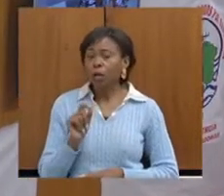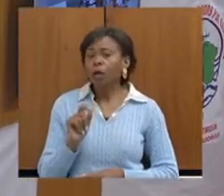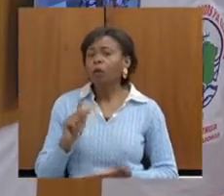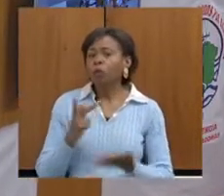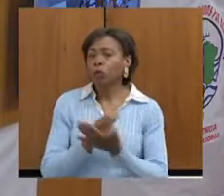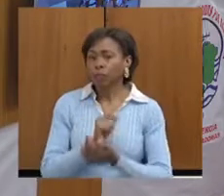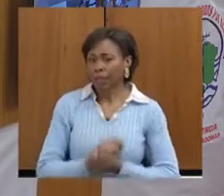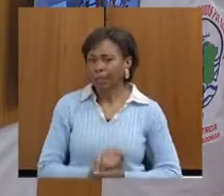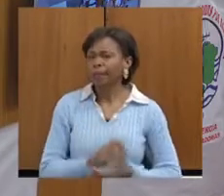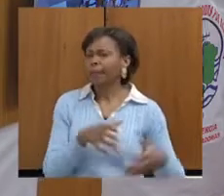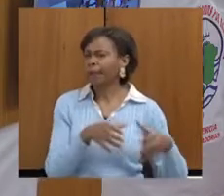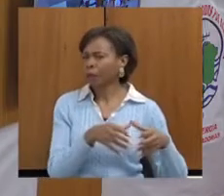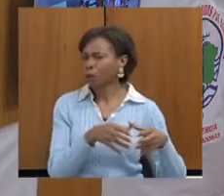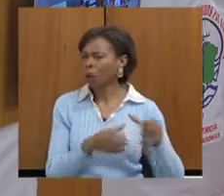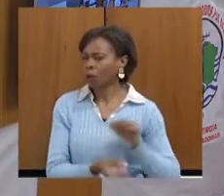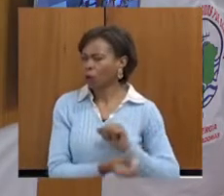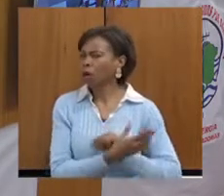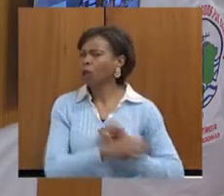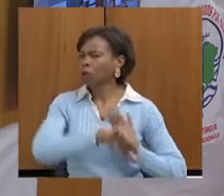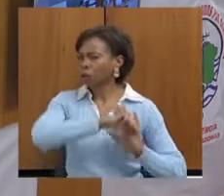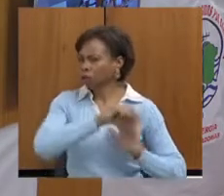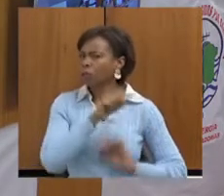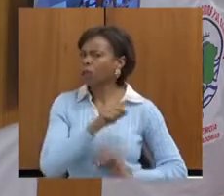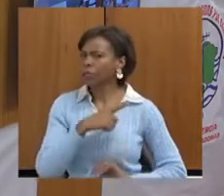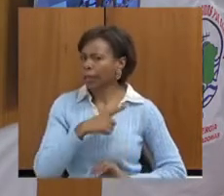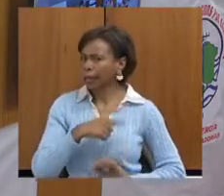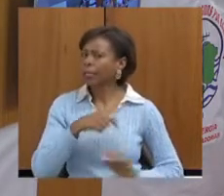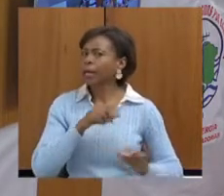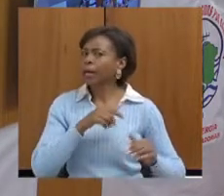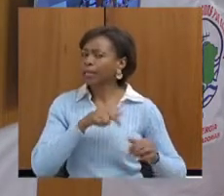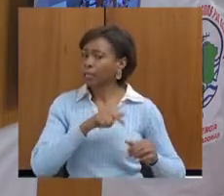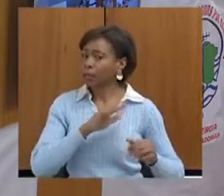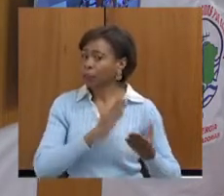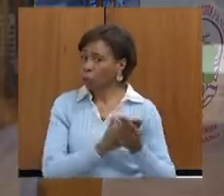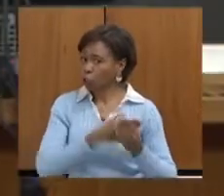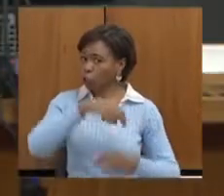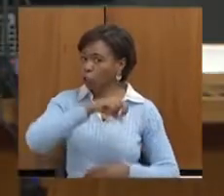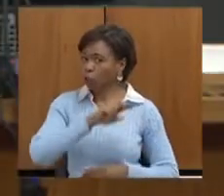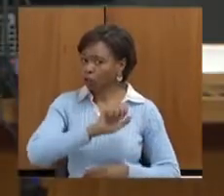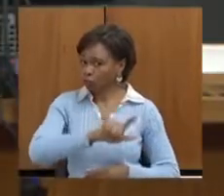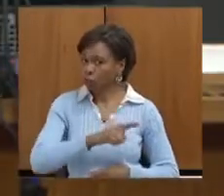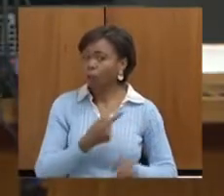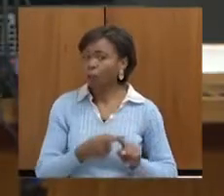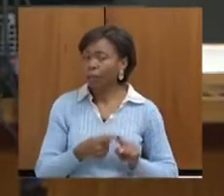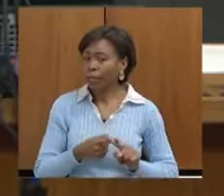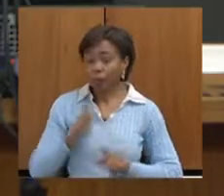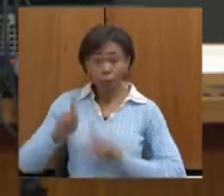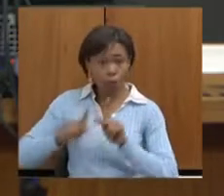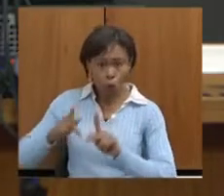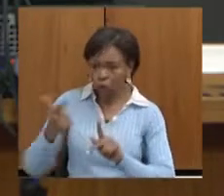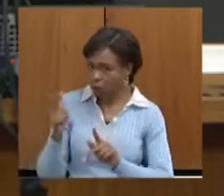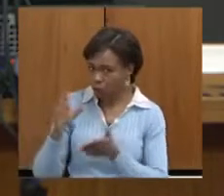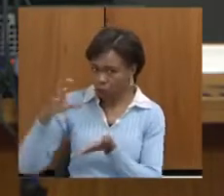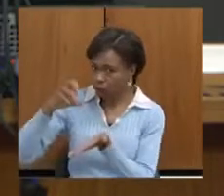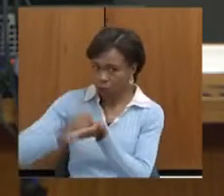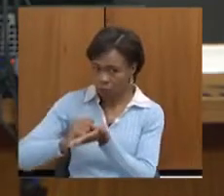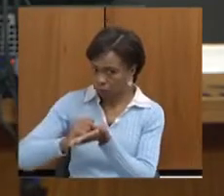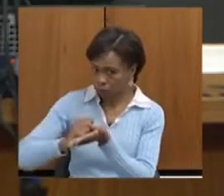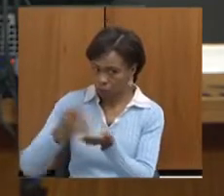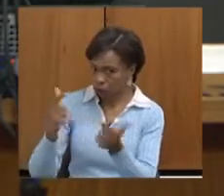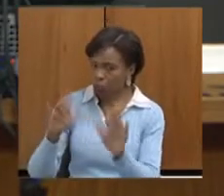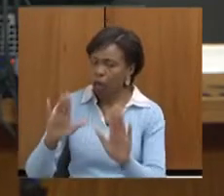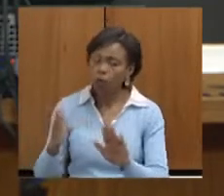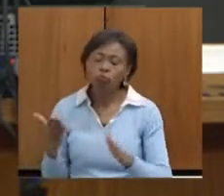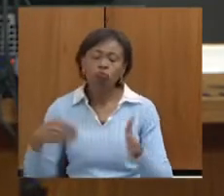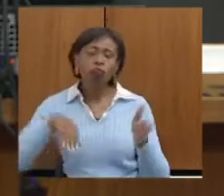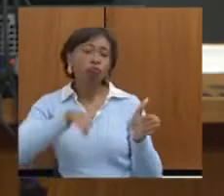a uma marca organizada no processo do novel porque as pessoas que não possui cadastro chega lá no escritório